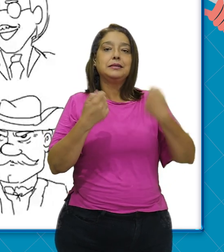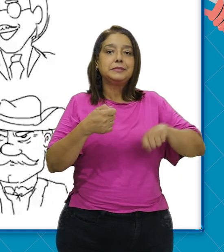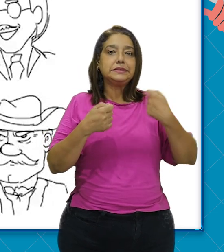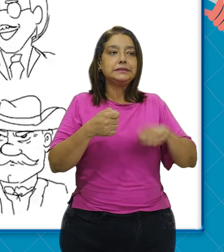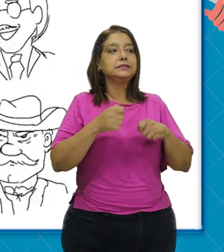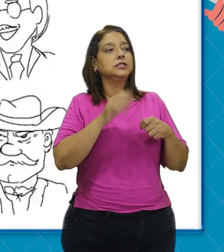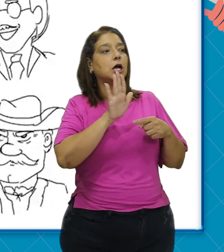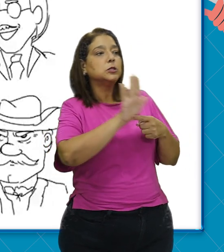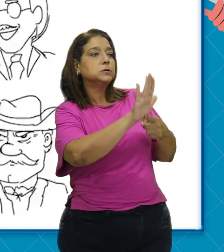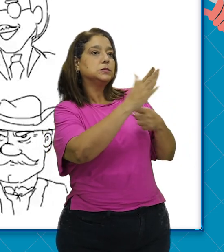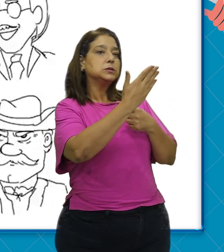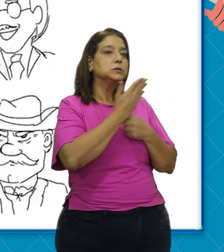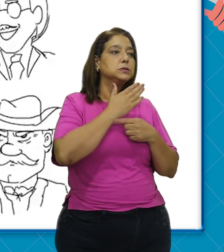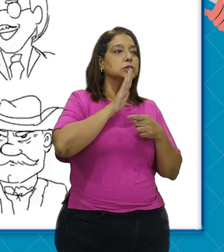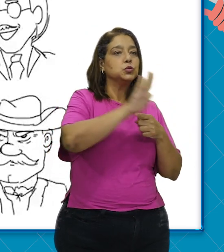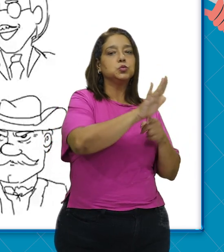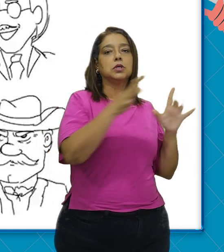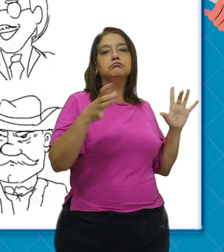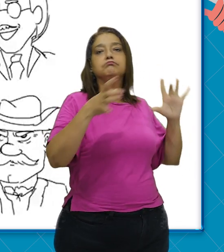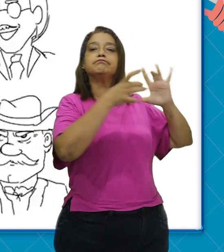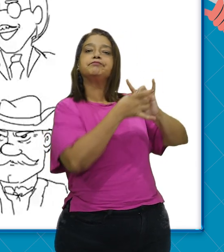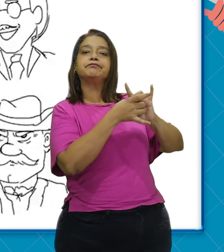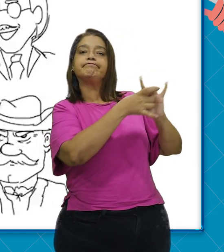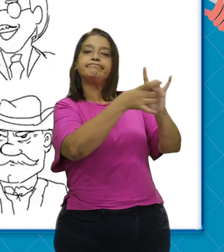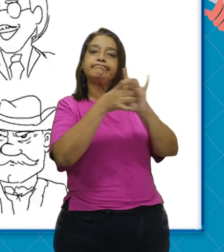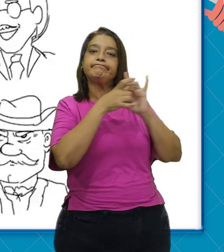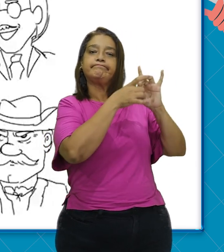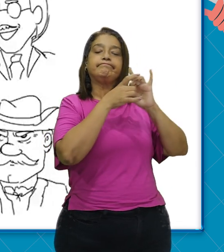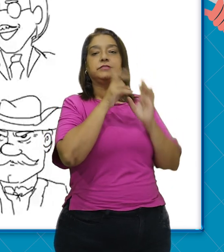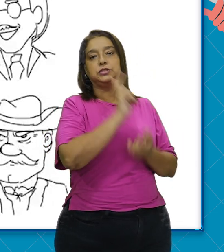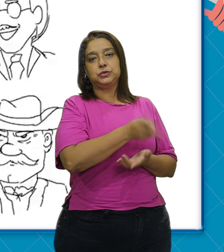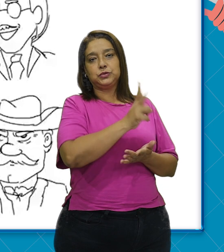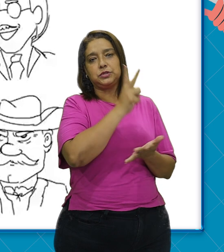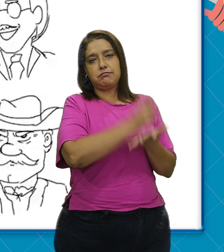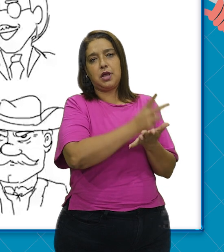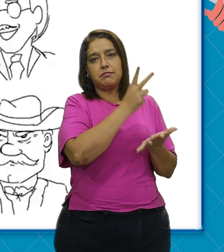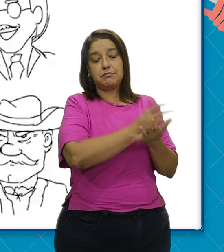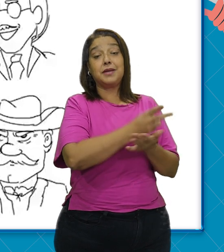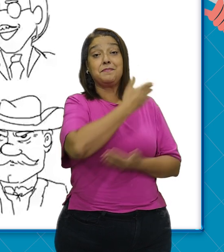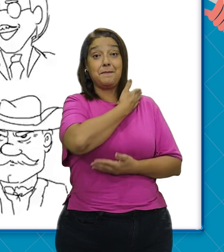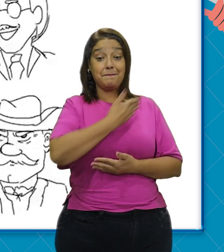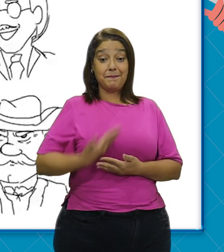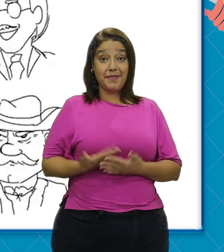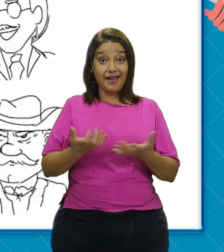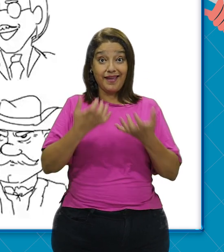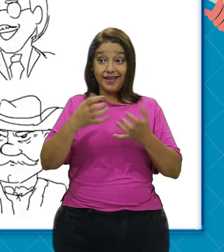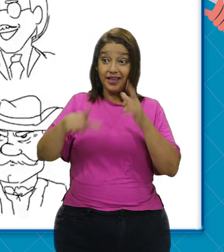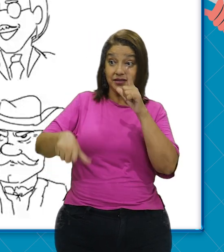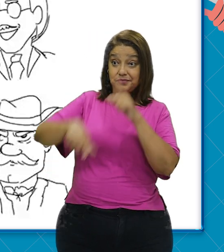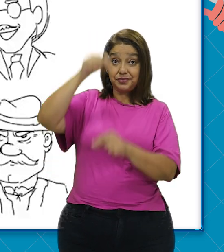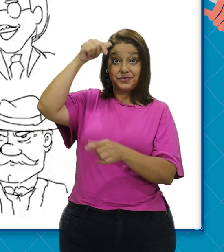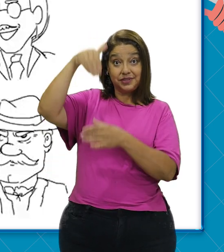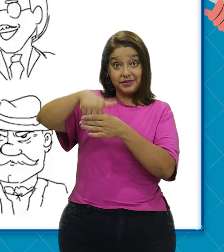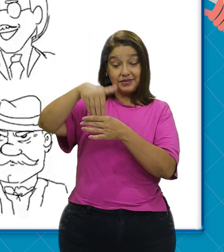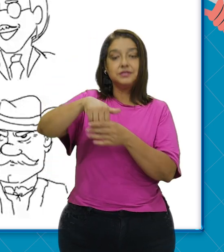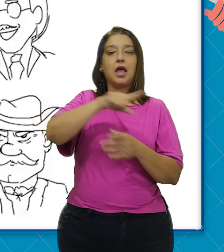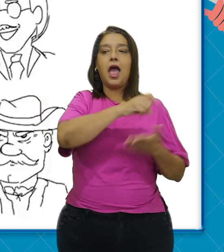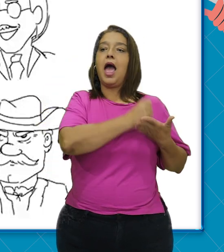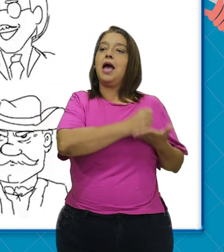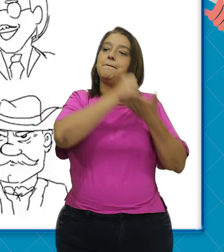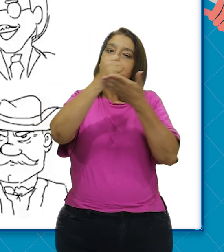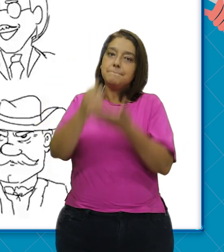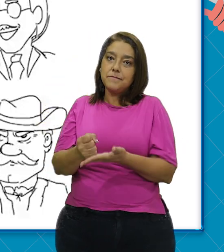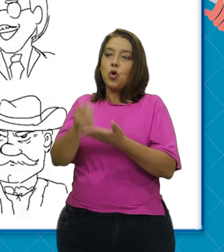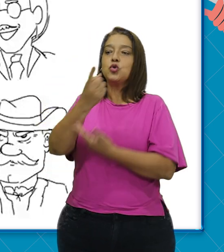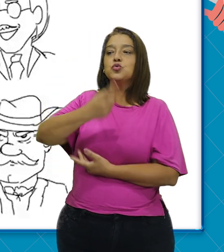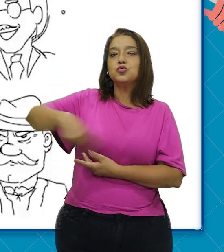outro, assim eles faziam alianças entre si. O presidente, para ser eleito, oferecia apoio político e financeiro aos